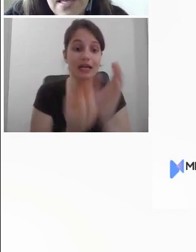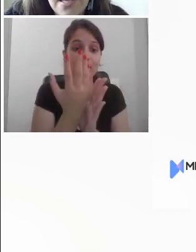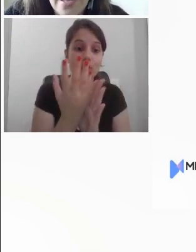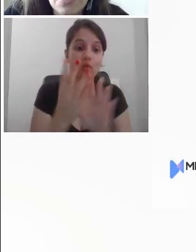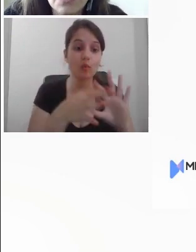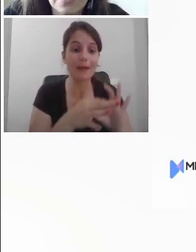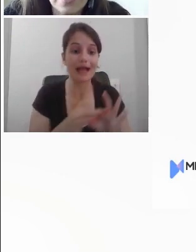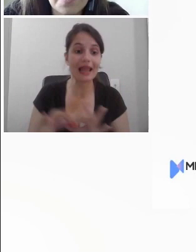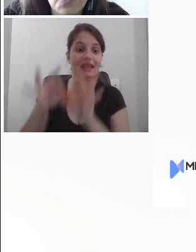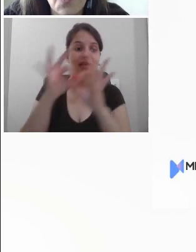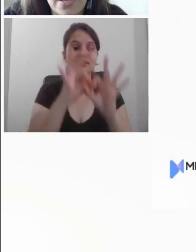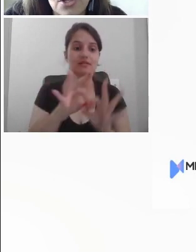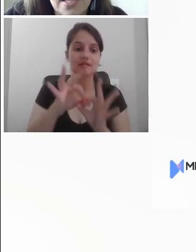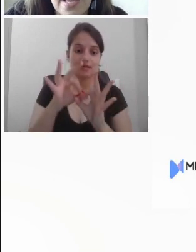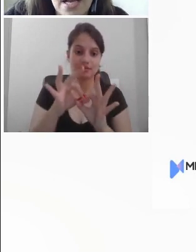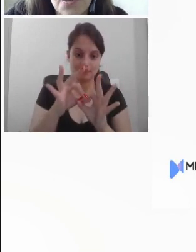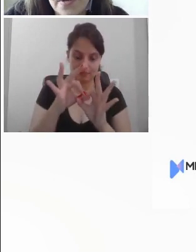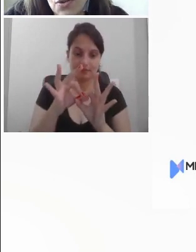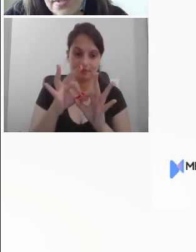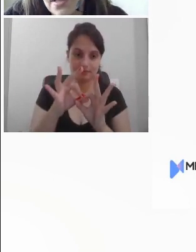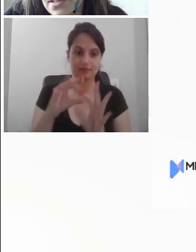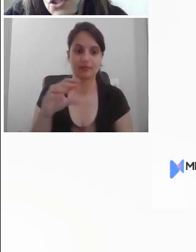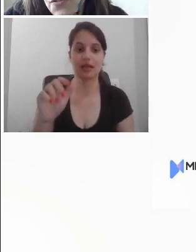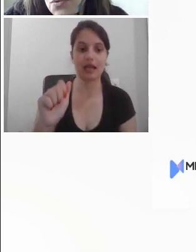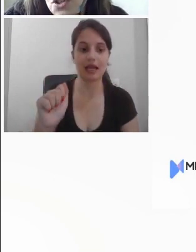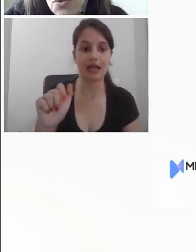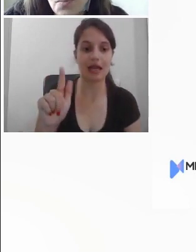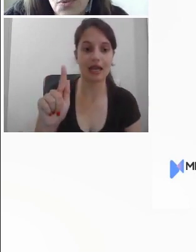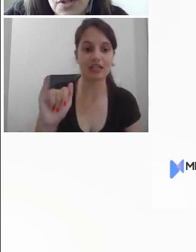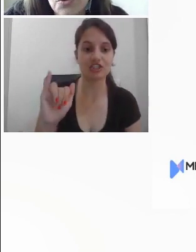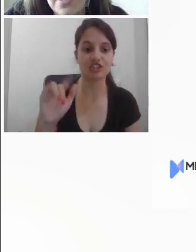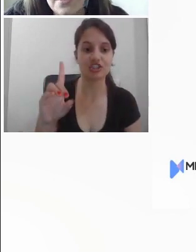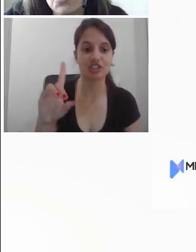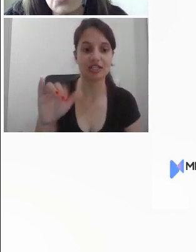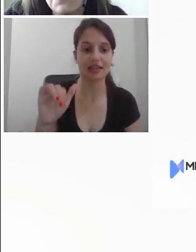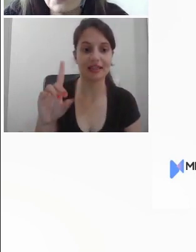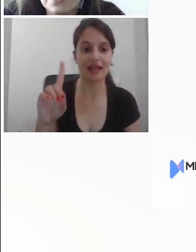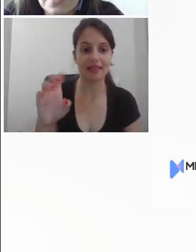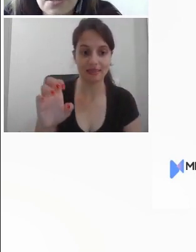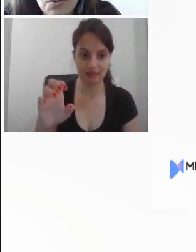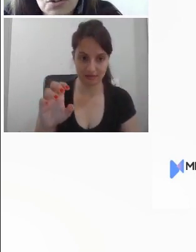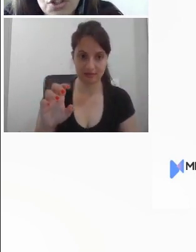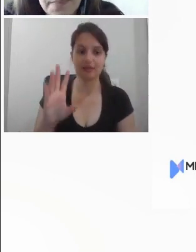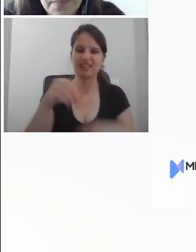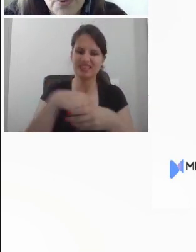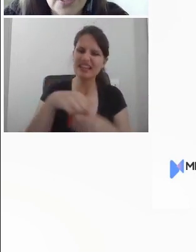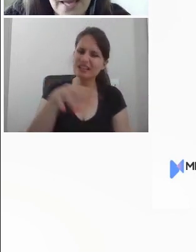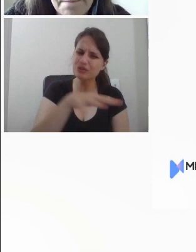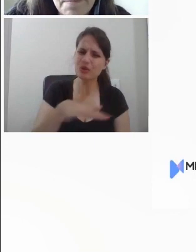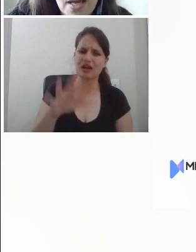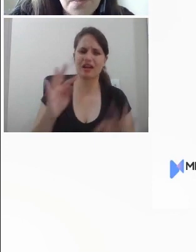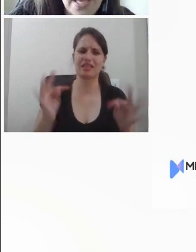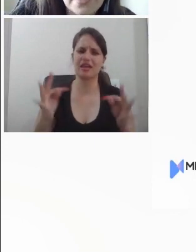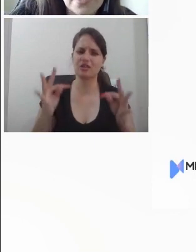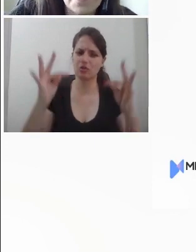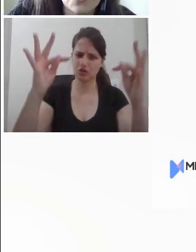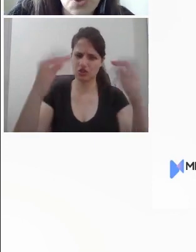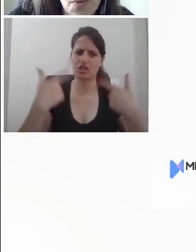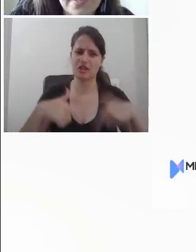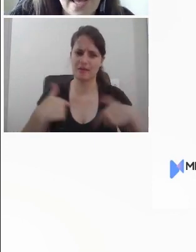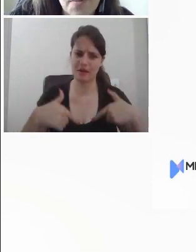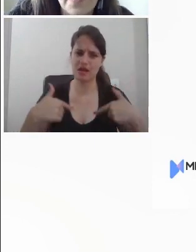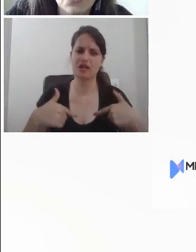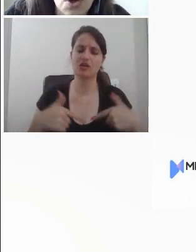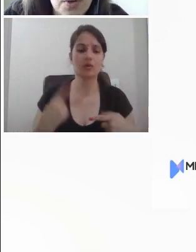né E aí o termo agilidade passou a ser difundido muito dentro do universo da tecnologia por quê Porque essas